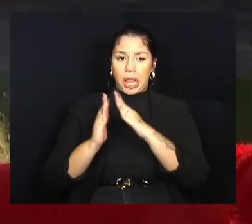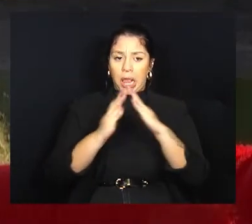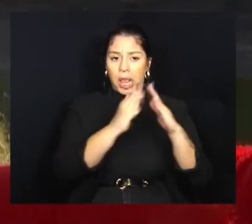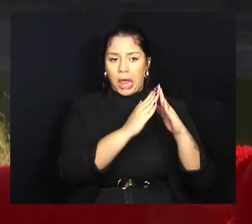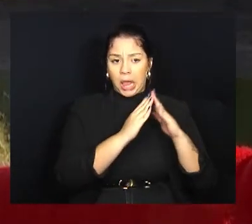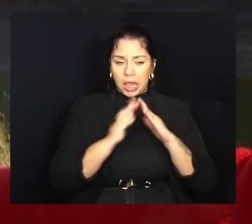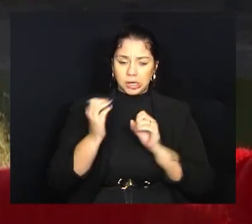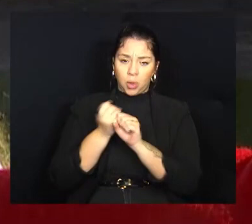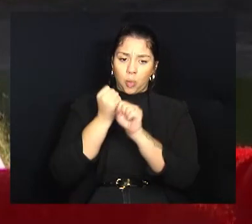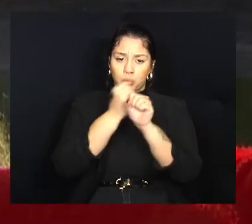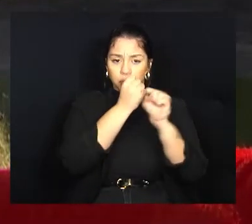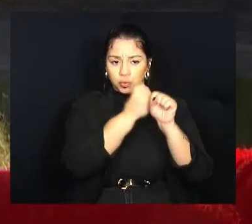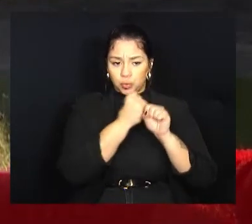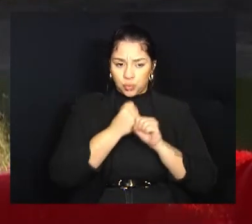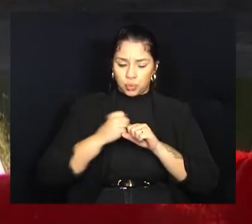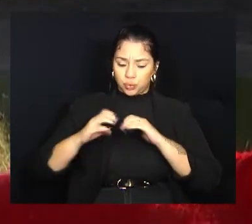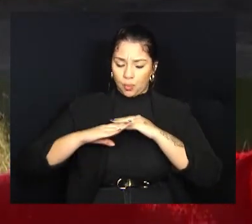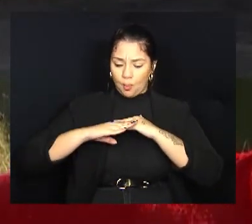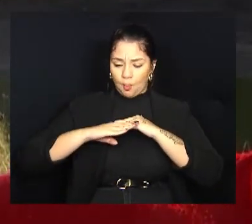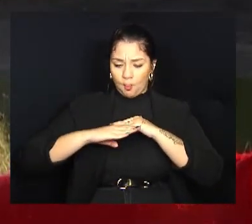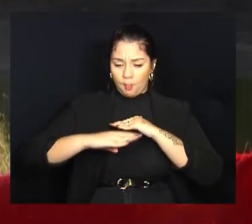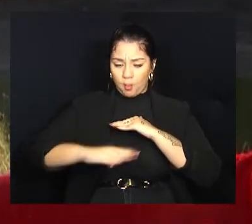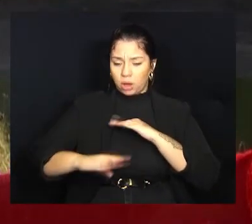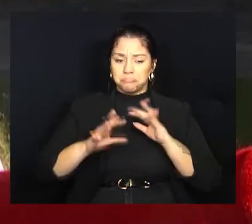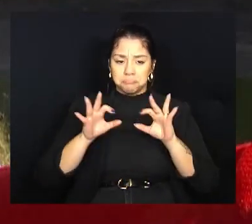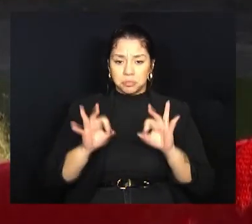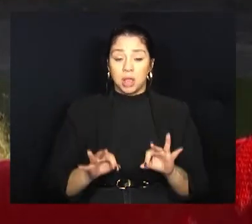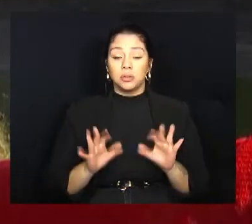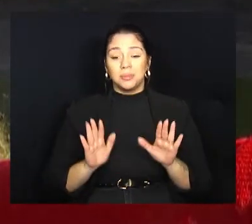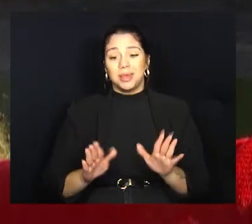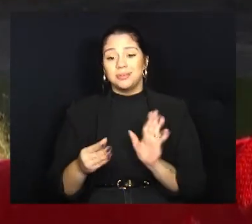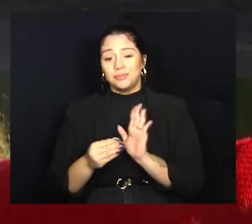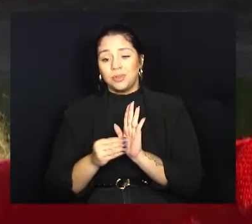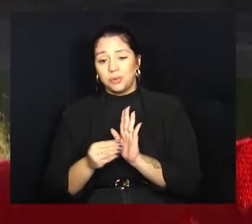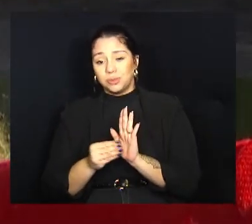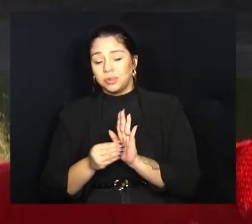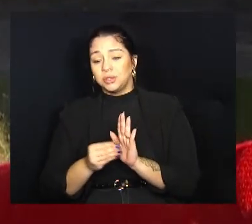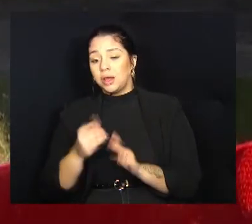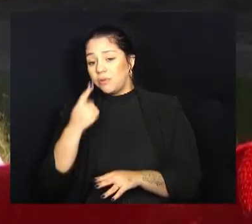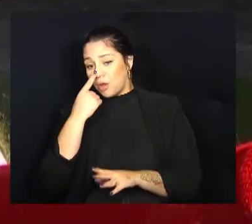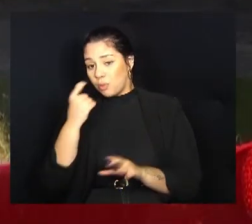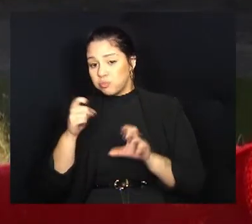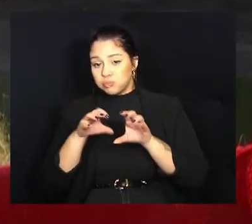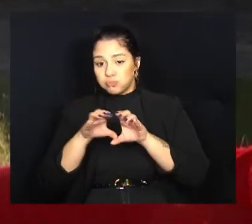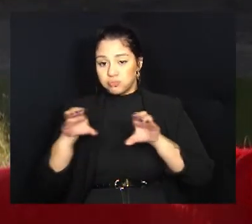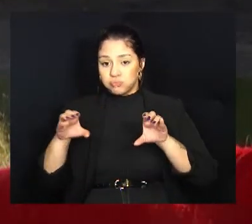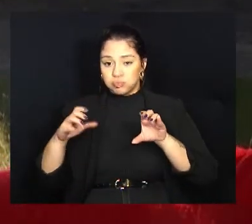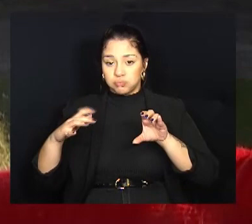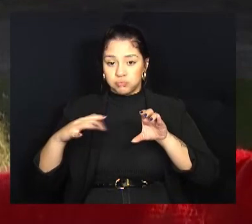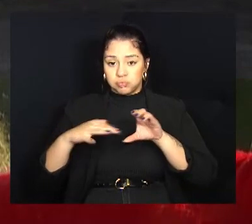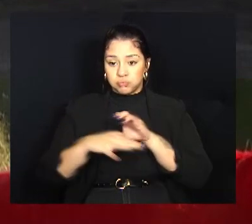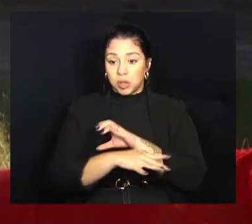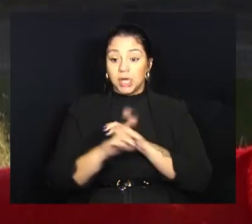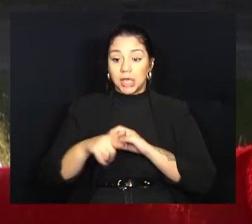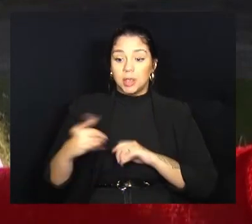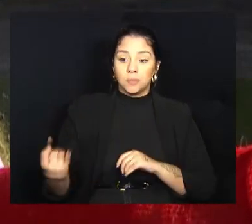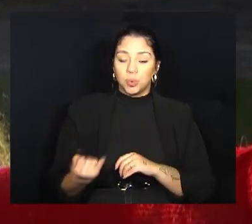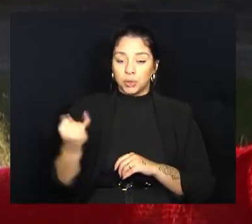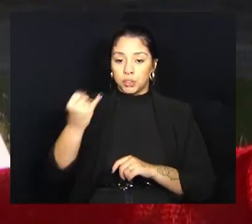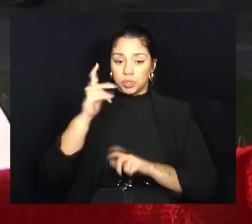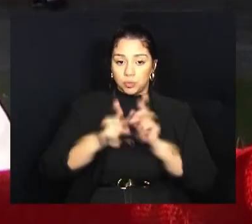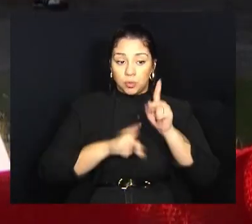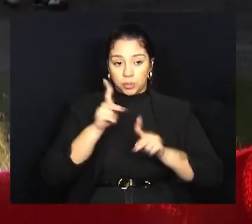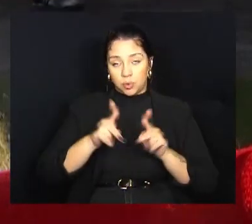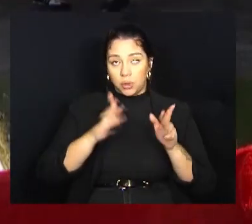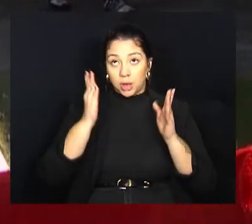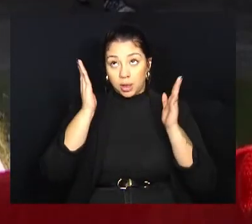construídas, né, a pavimentação nas ruas, mas faltava esse serviço que é essencial para a população. Então, graças a